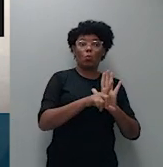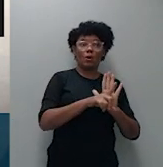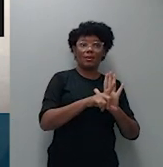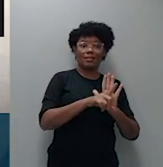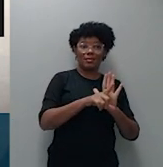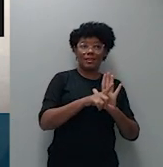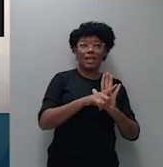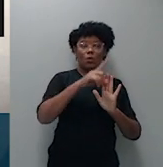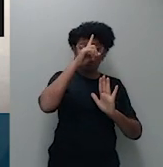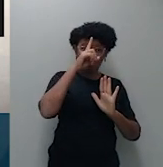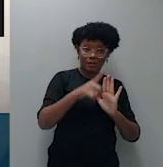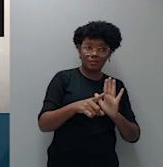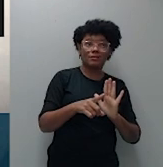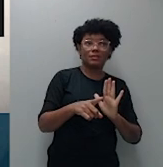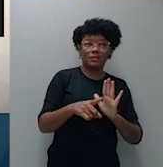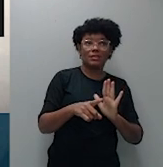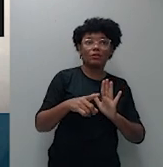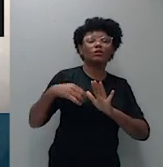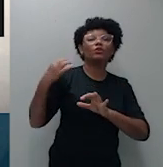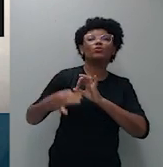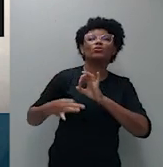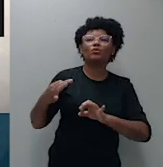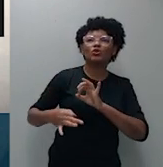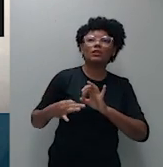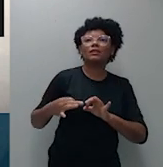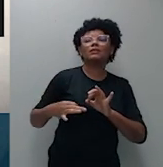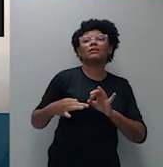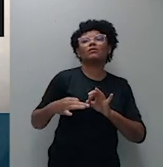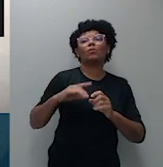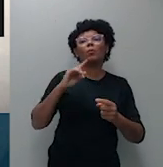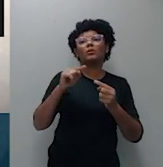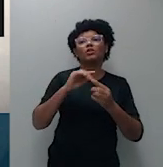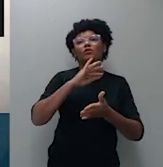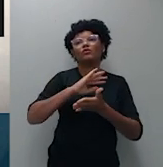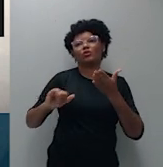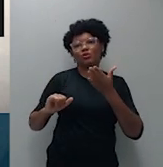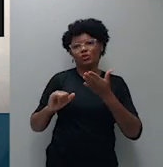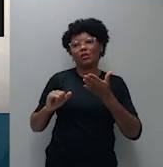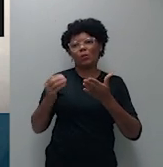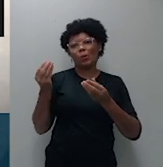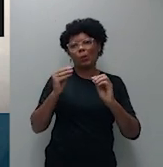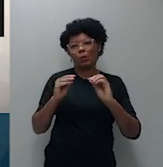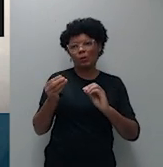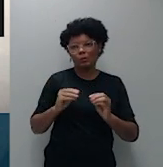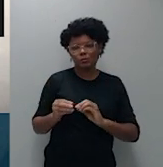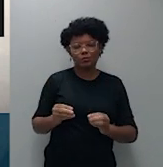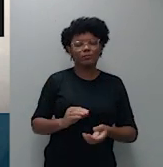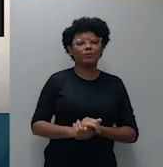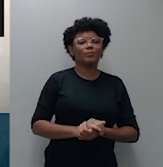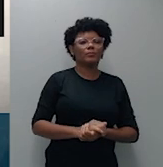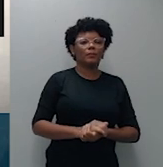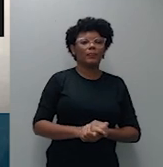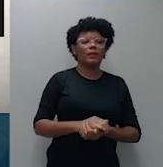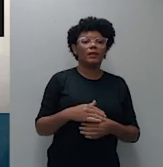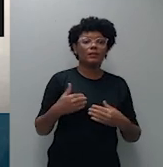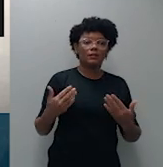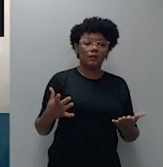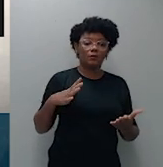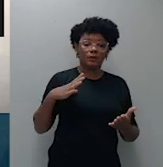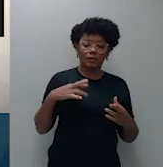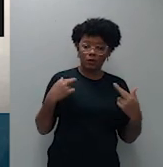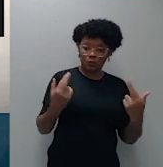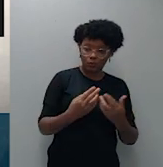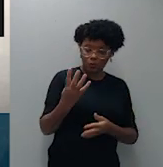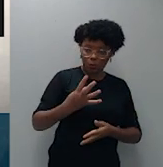específica consoante entendimento já pacificado na terceira turma e que os membros desta